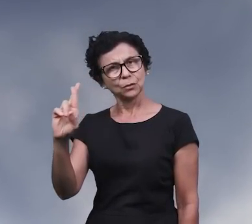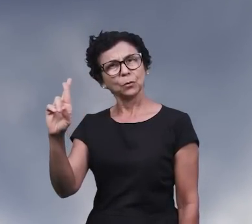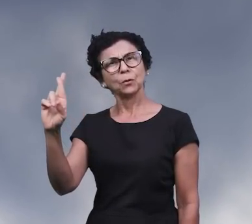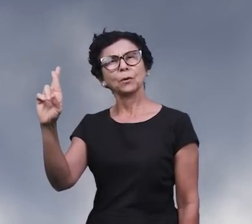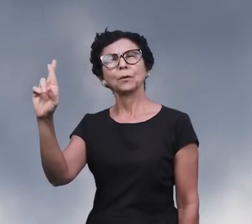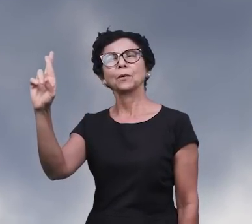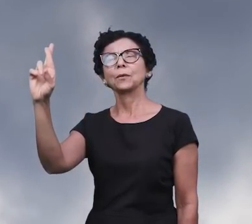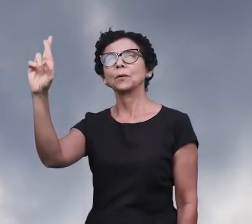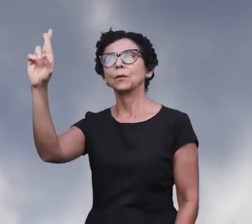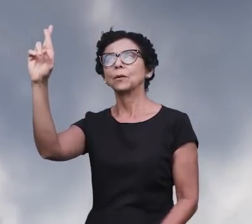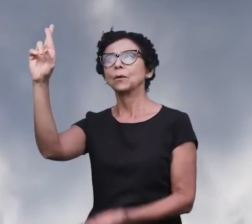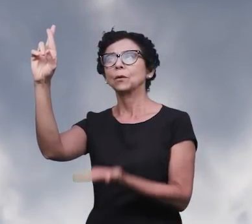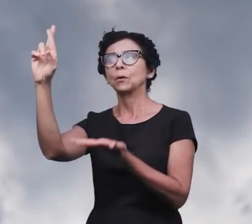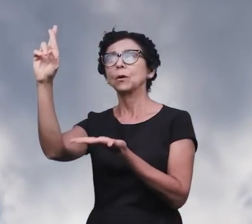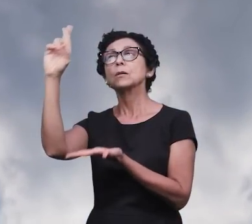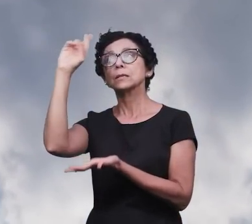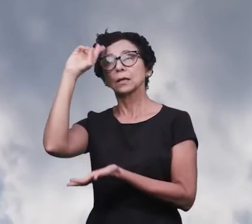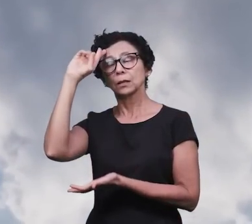Senhor,